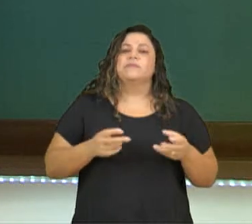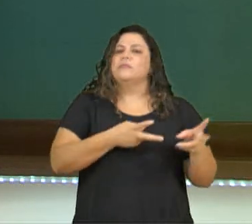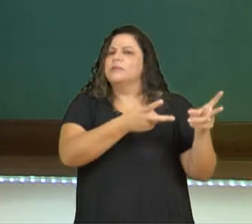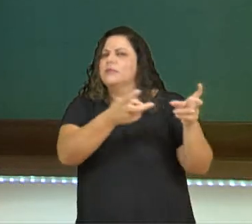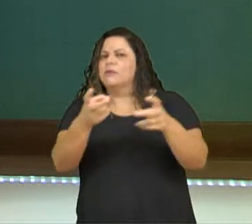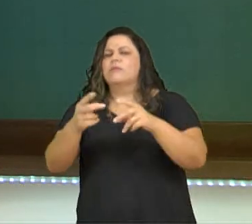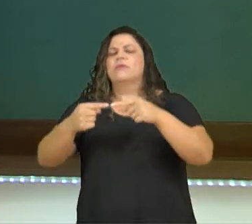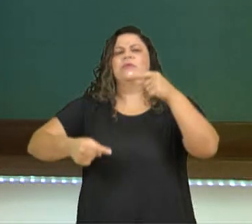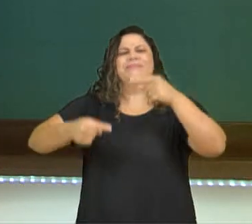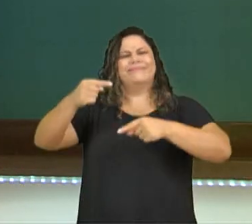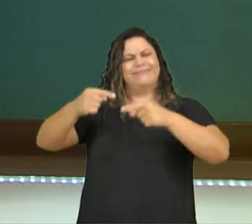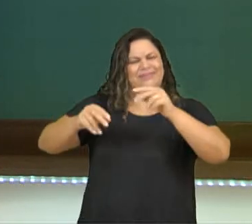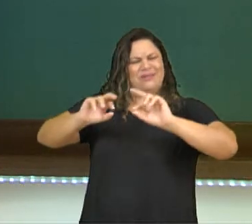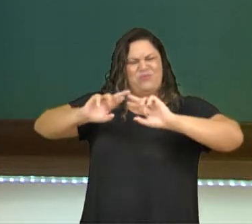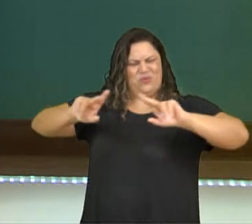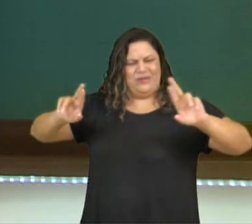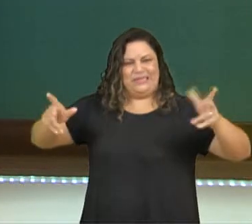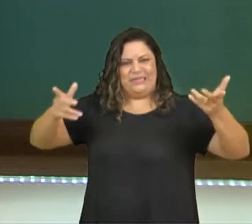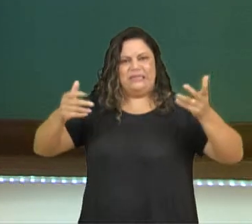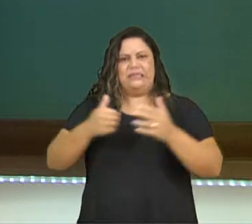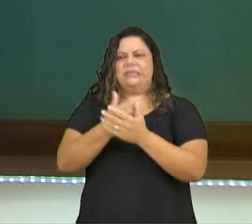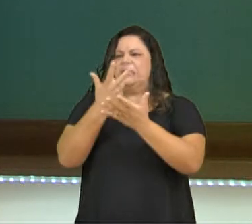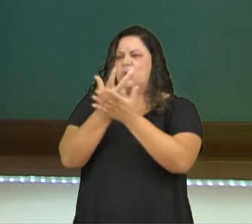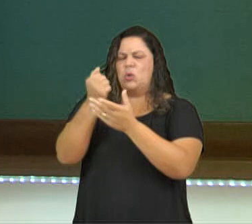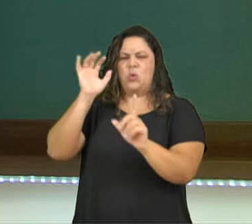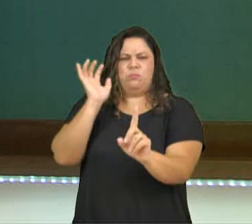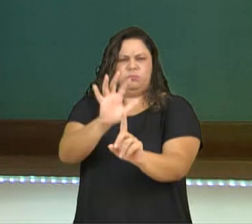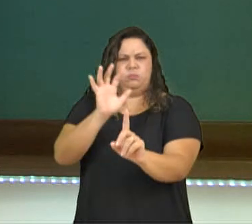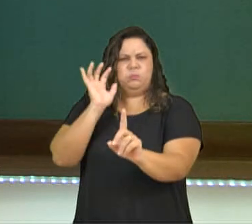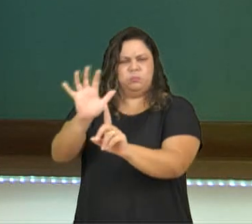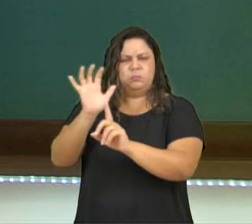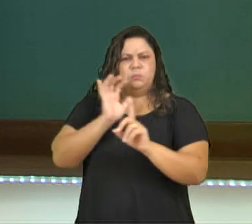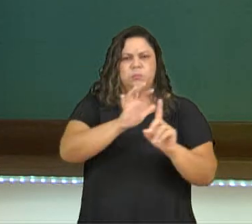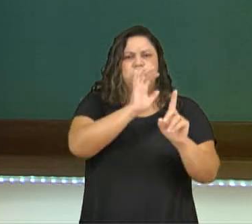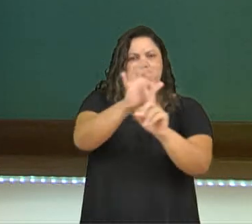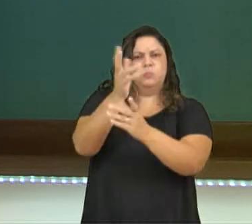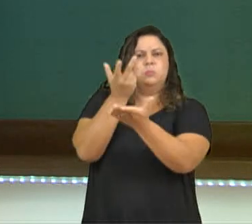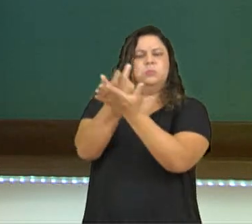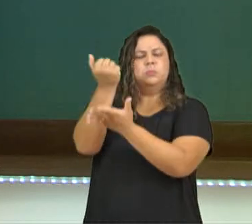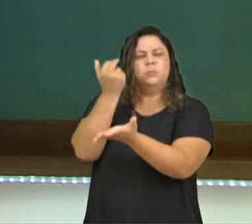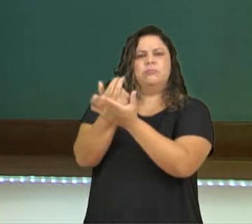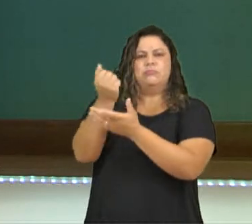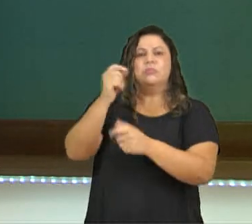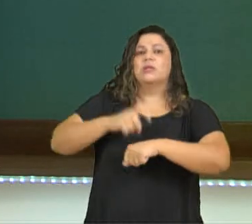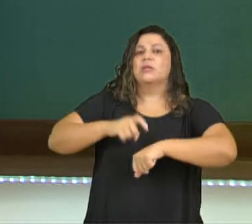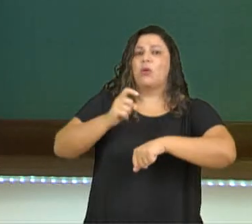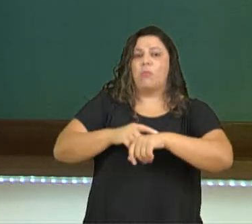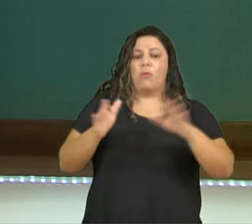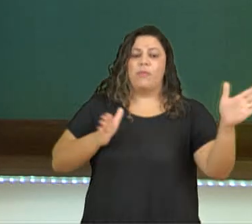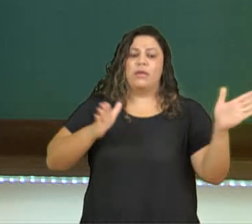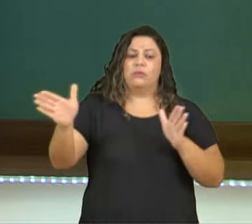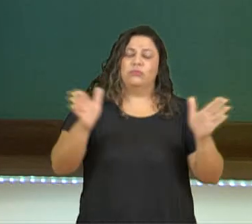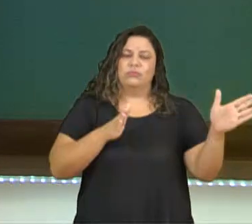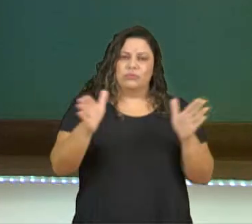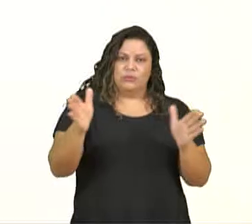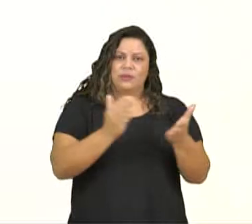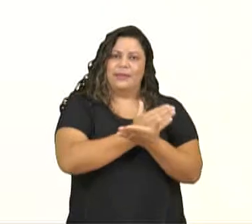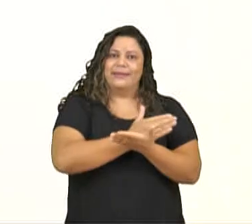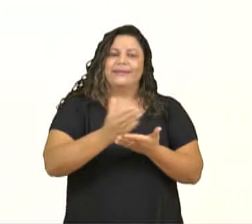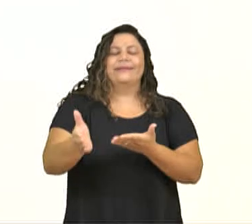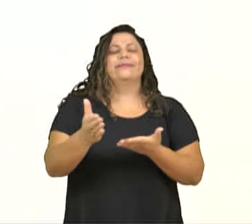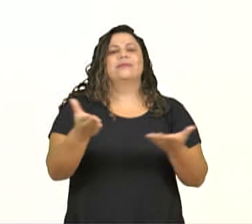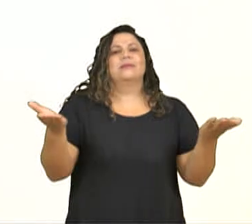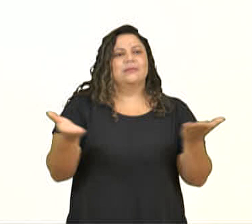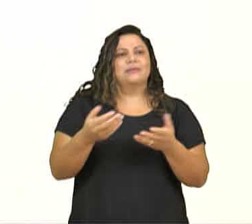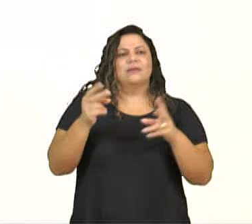essa política de consumismo, esse incentivo ao consumo, ele tem um momento na história em que ele se inicia, que conforme a